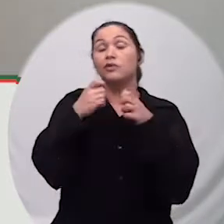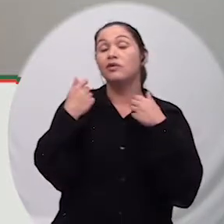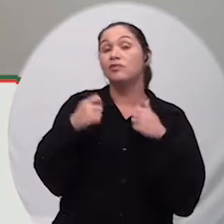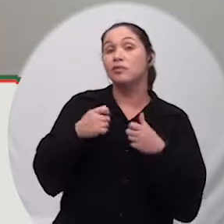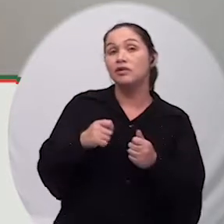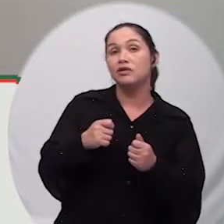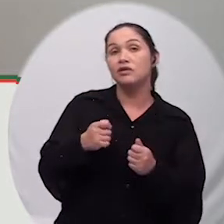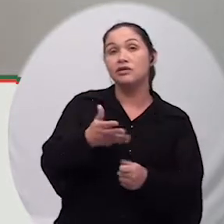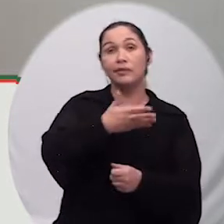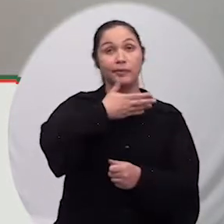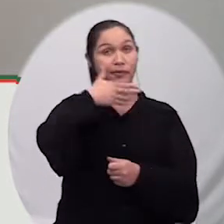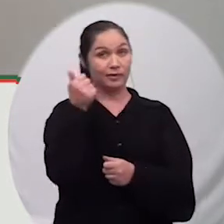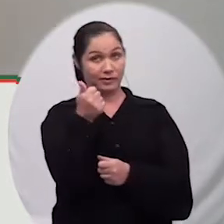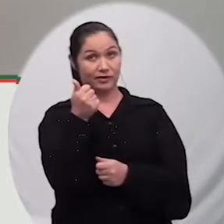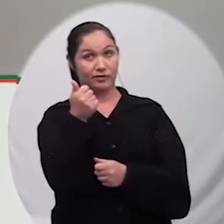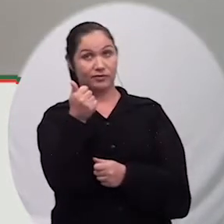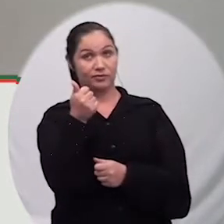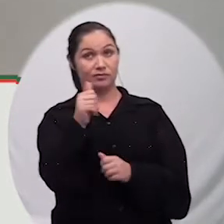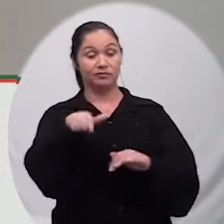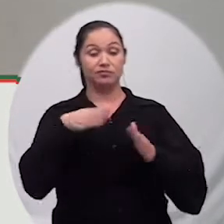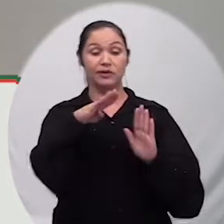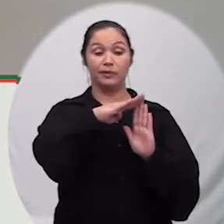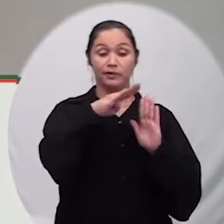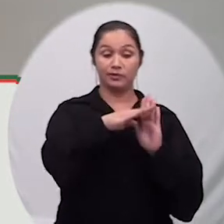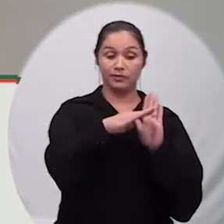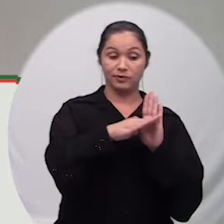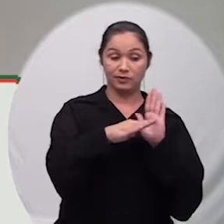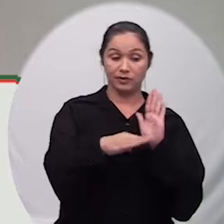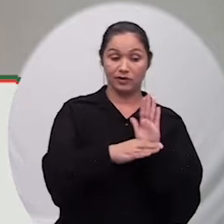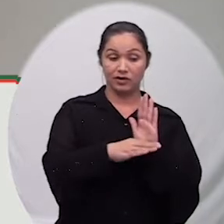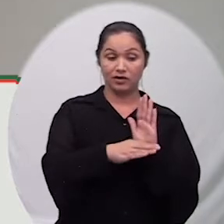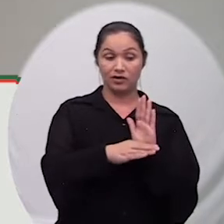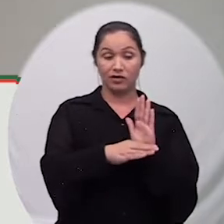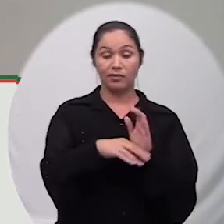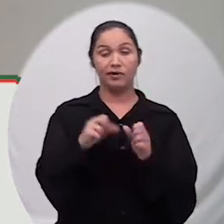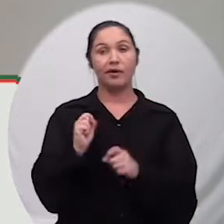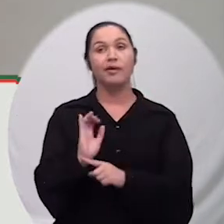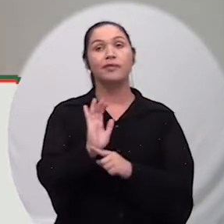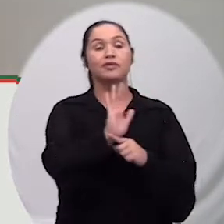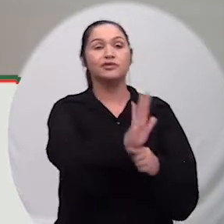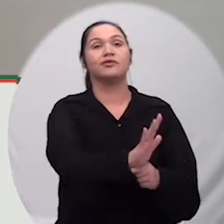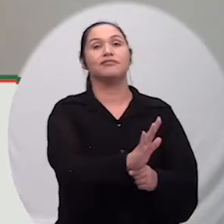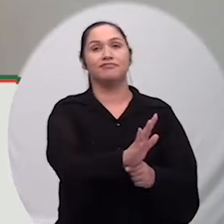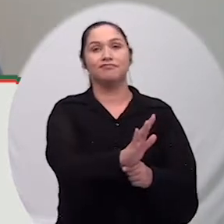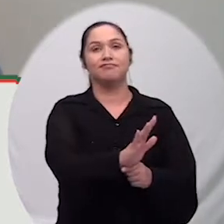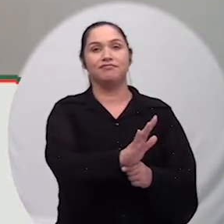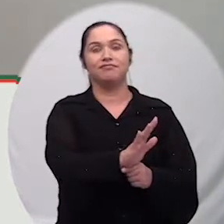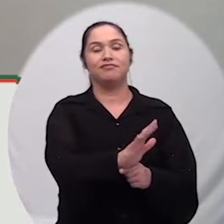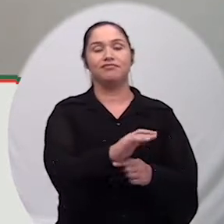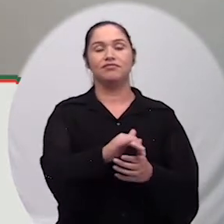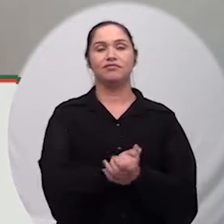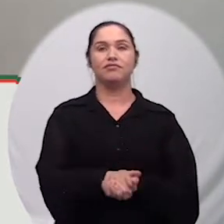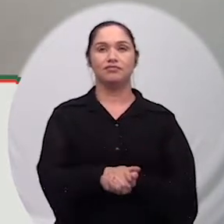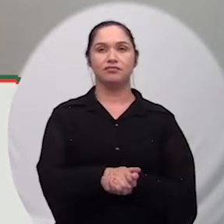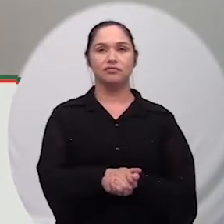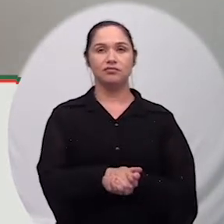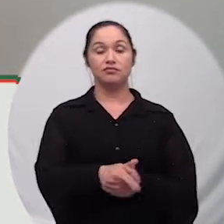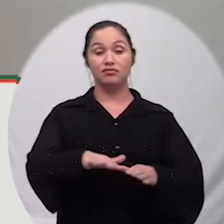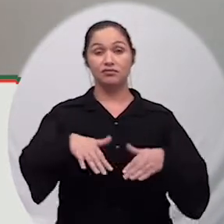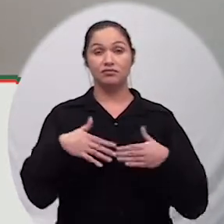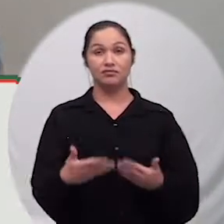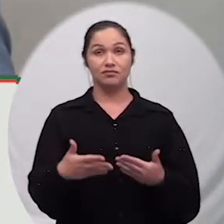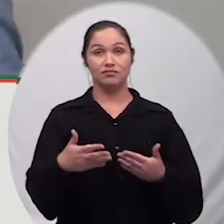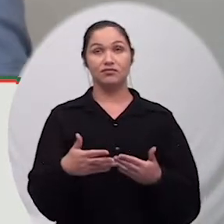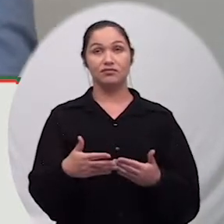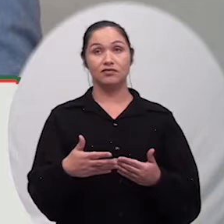pedagógica. Né? E esse programa ele tem exatamente essa finalidade, de ajudar, de auxiliar, de contribuir para que as escolas